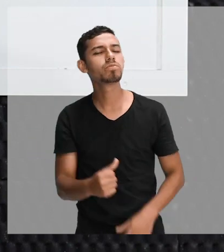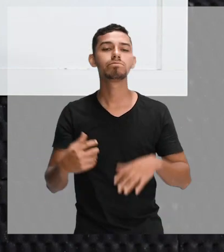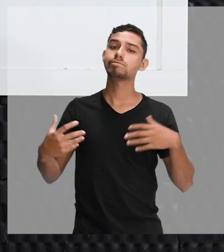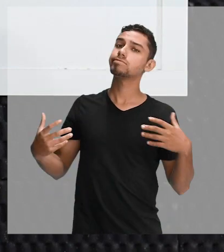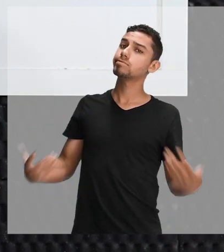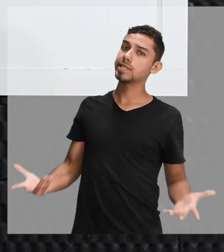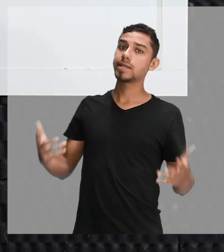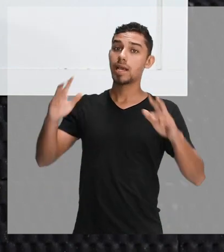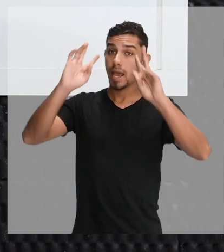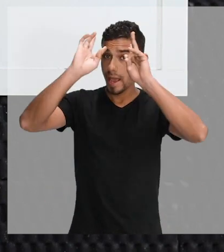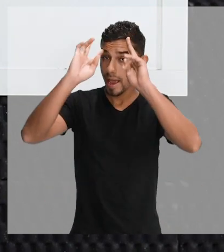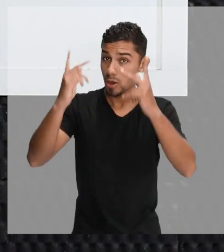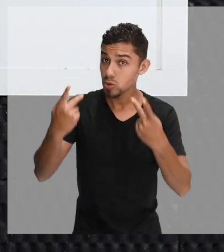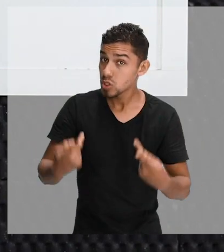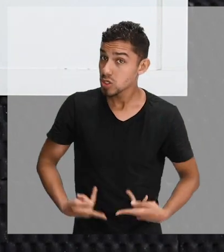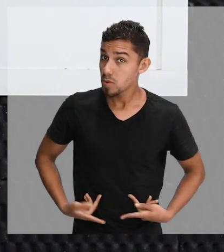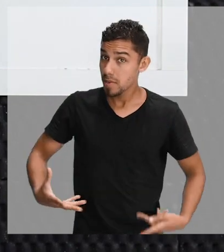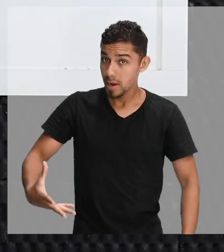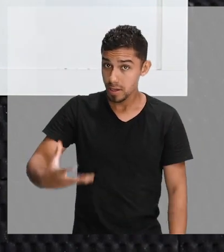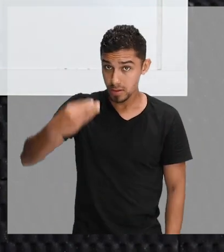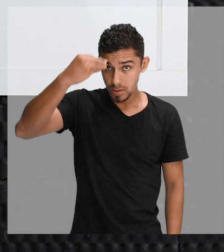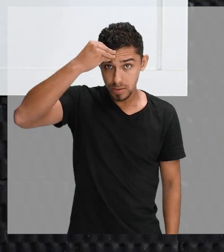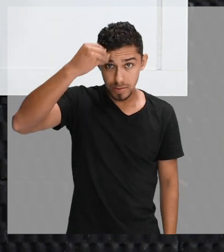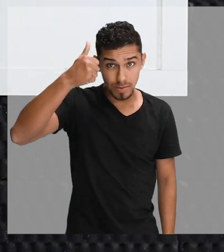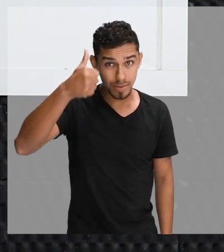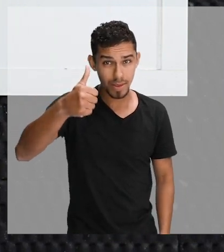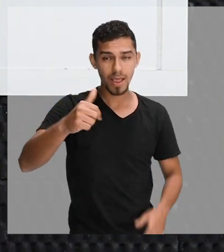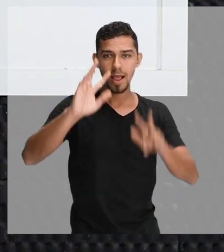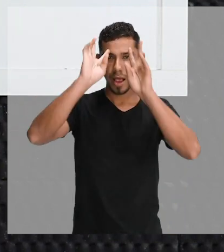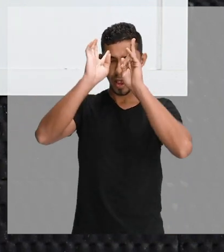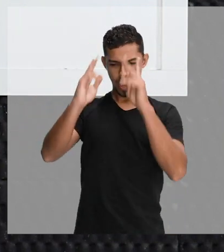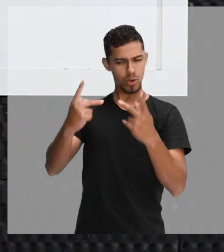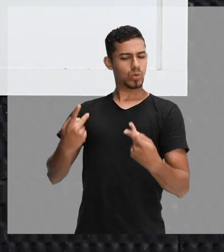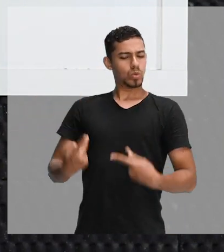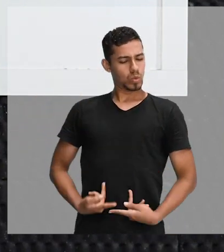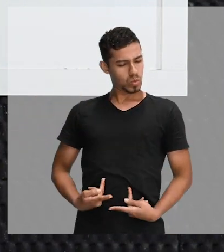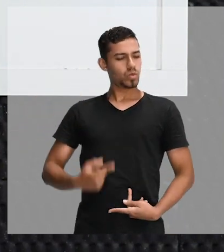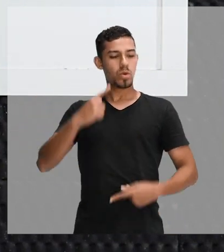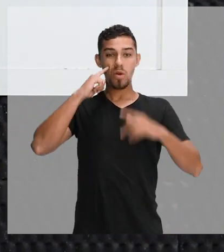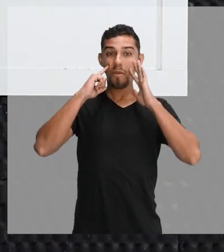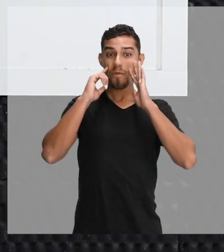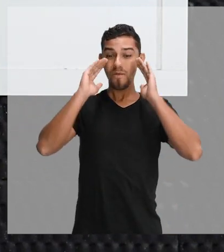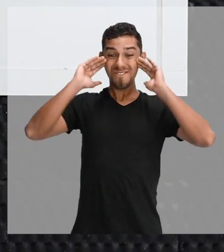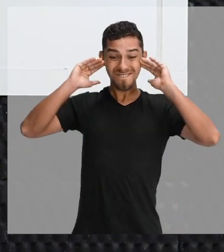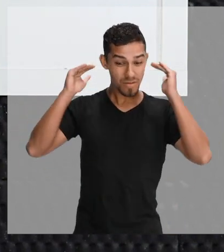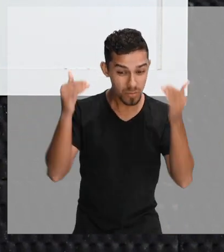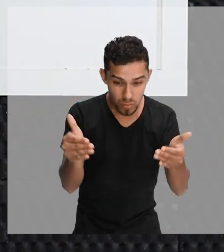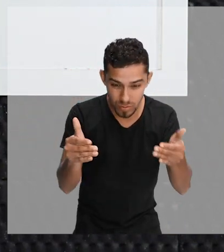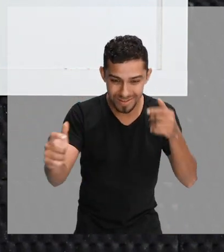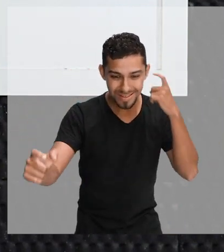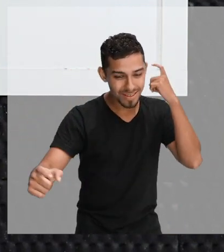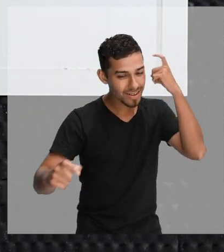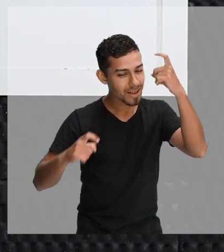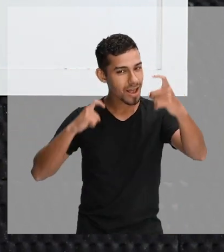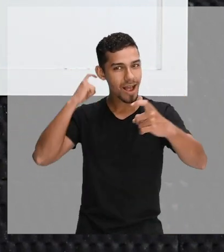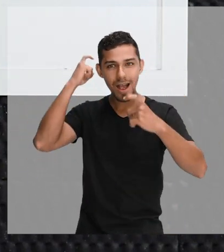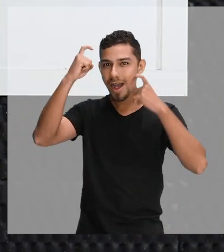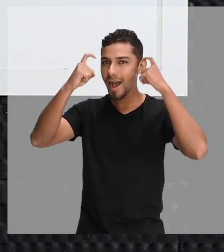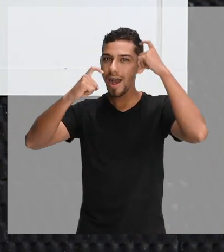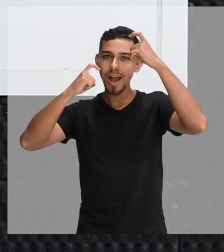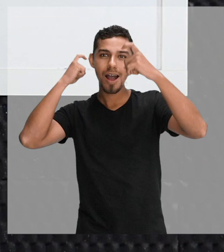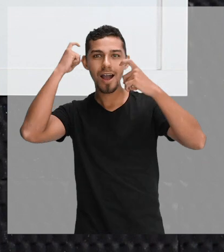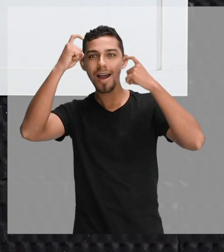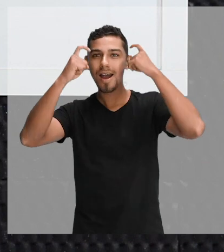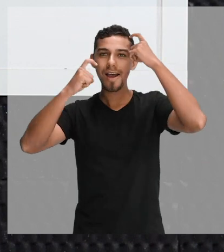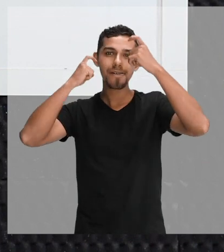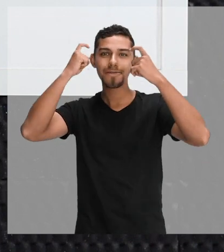caro. Bota aí na tua cabeça. É o ser humano, tá? Então, o ser humano no centro das preocupações, correto? Aí,